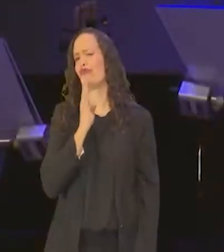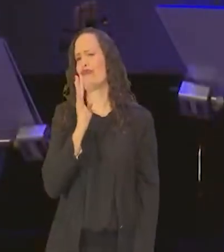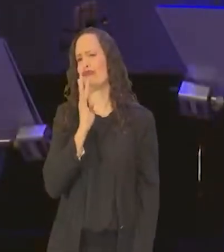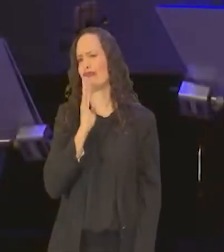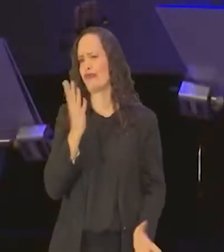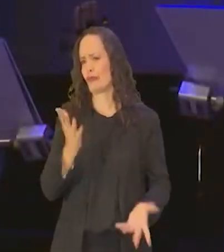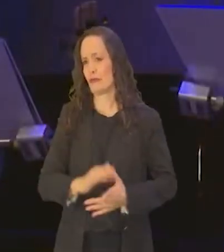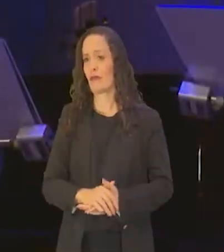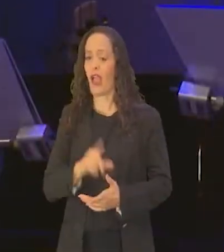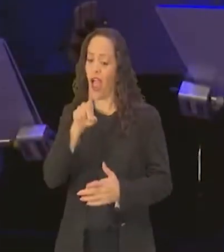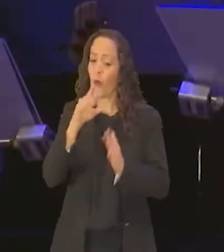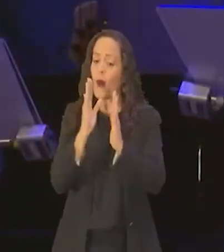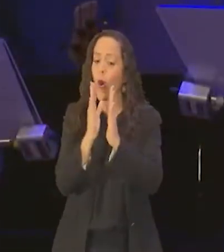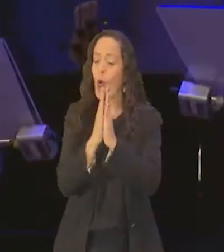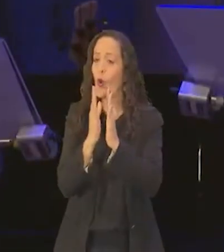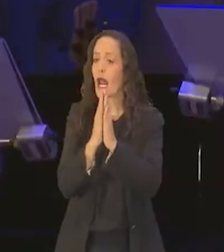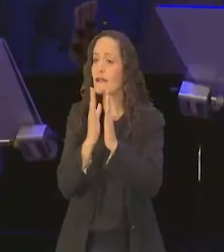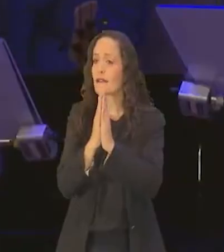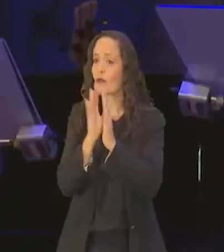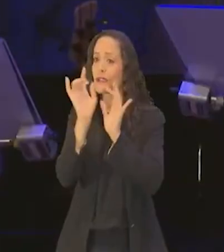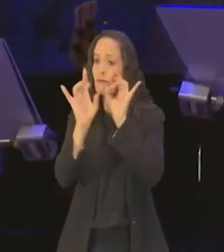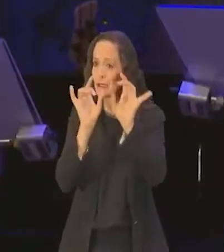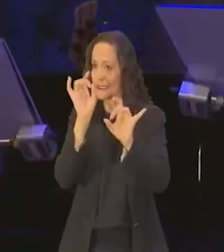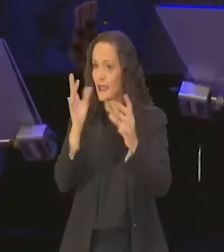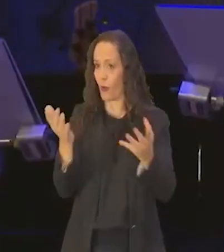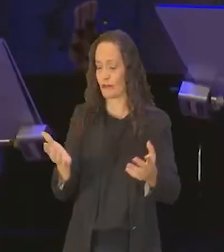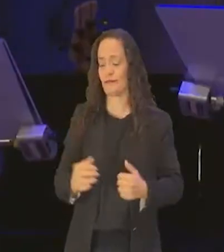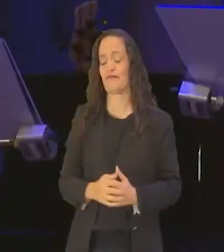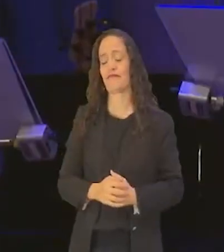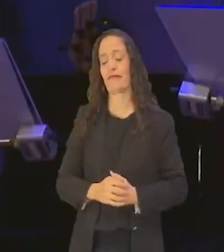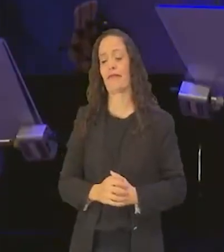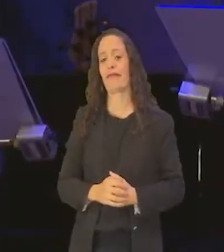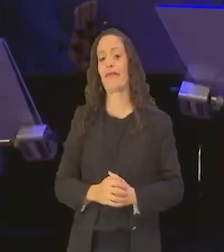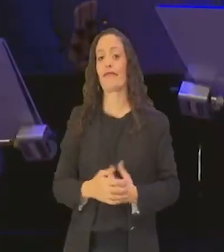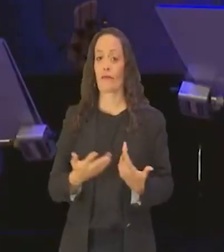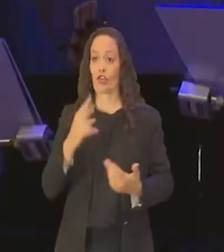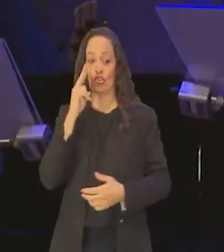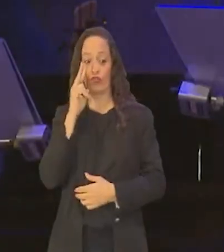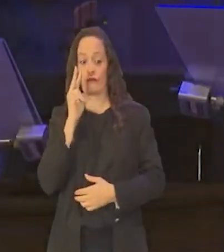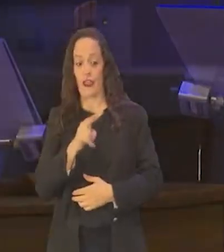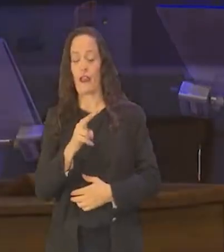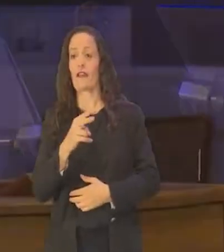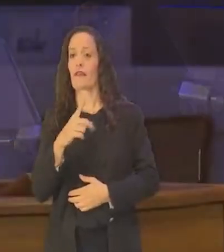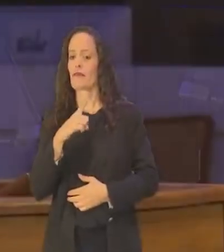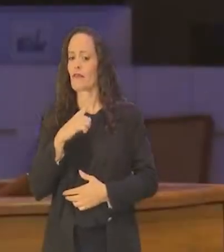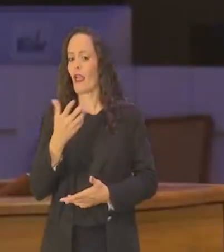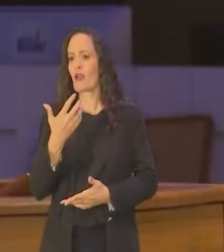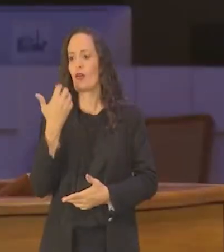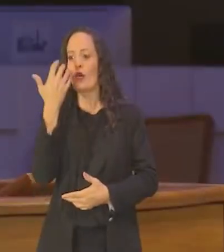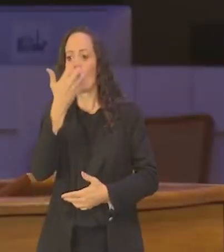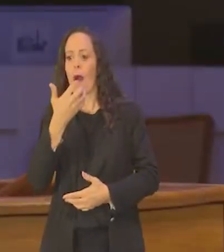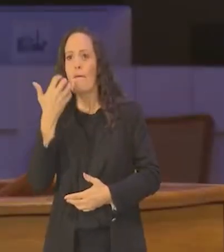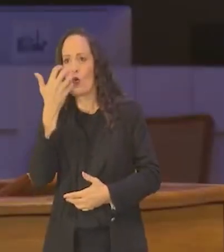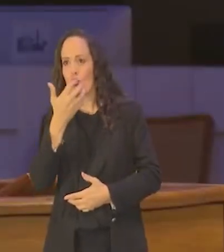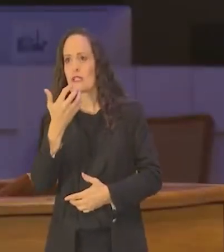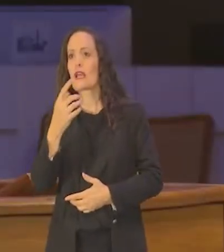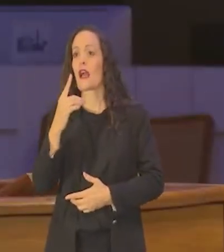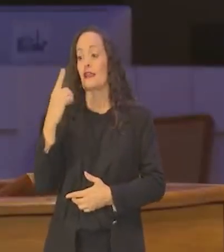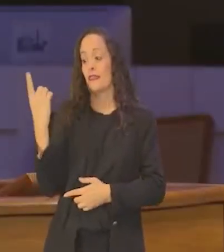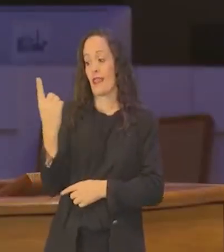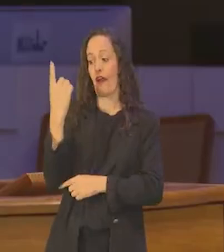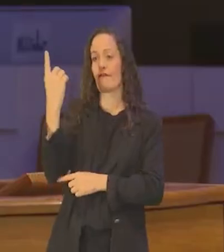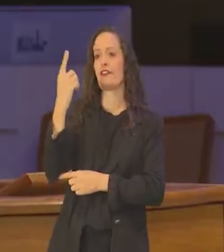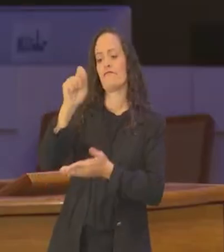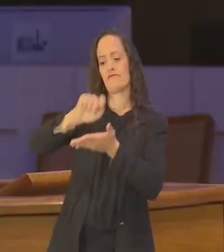salmo de uma oração especial. Nós lemos aqui um cântico escrito por Davi,